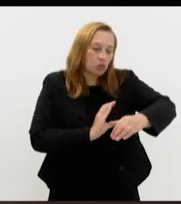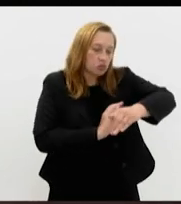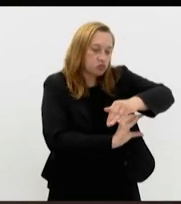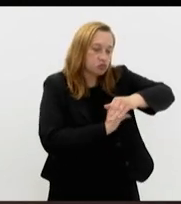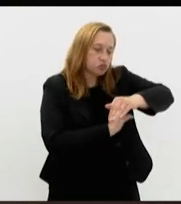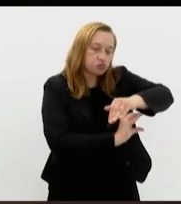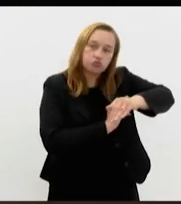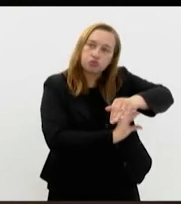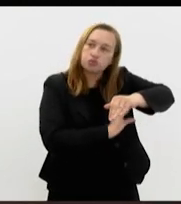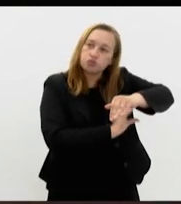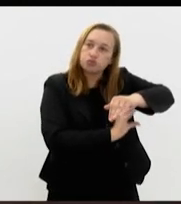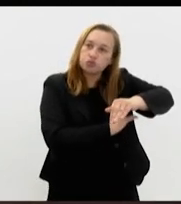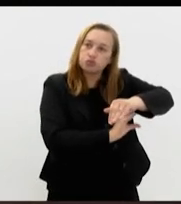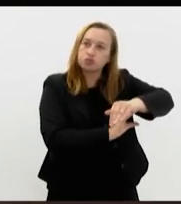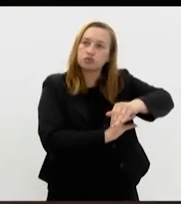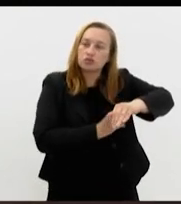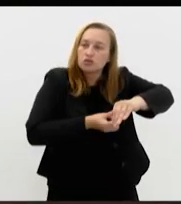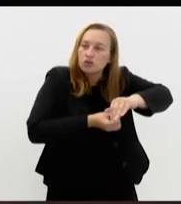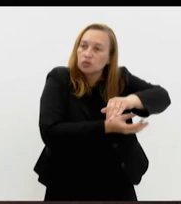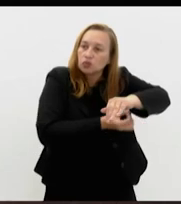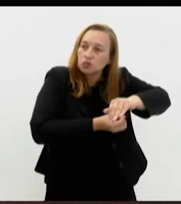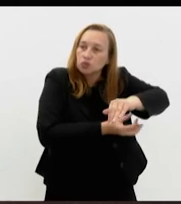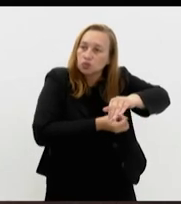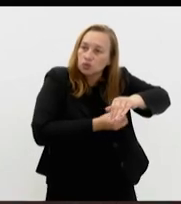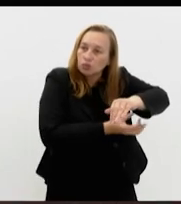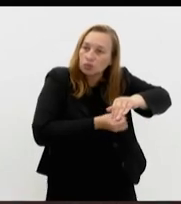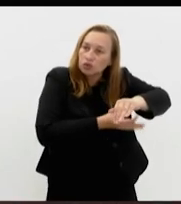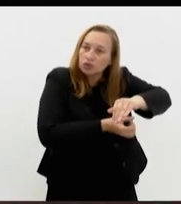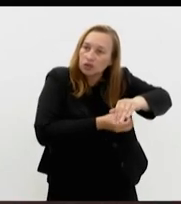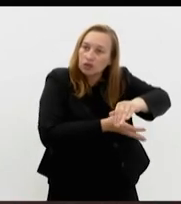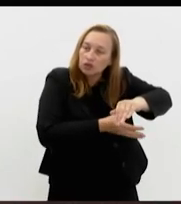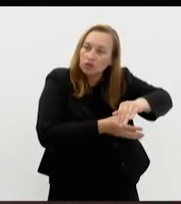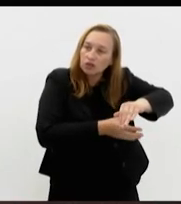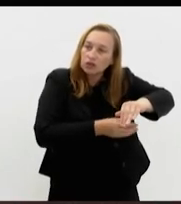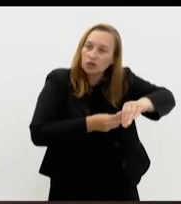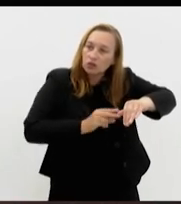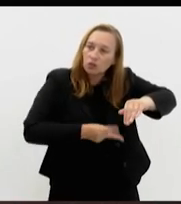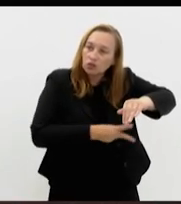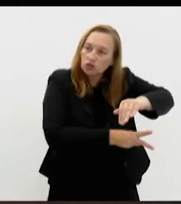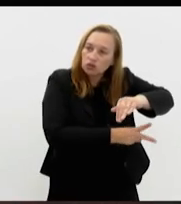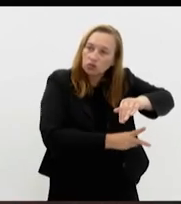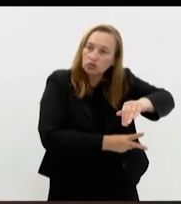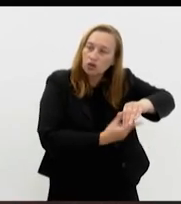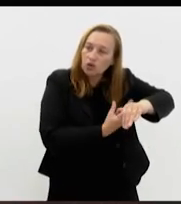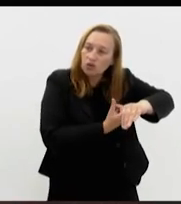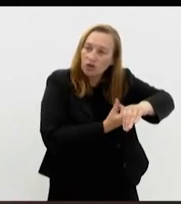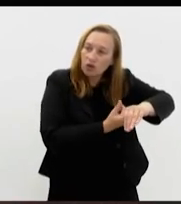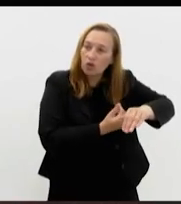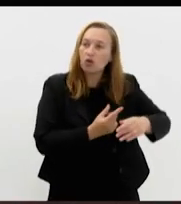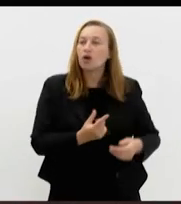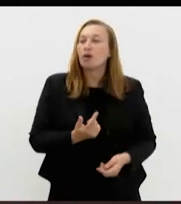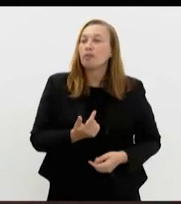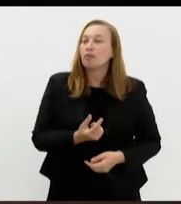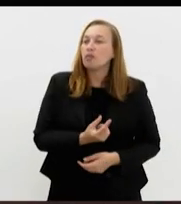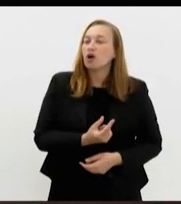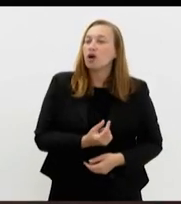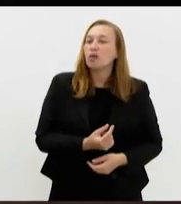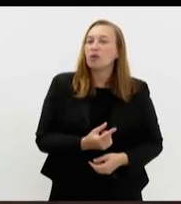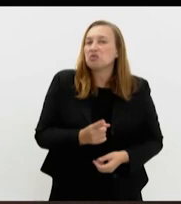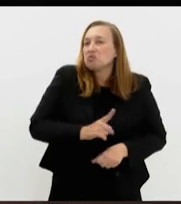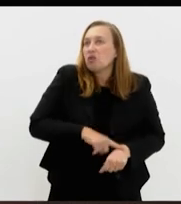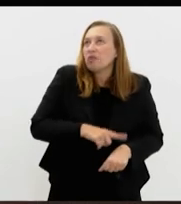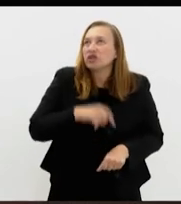né? Perdão, não é um colchão que a gente vai manter ali um valor para, no momento difícil, a gente poder